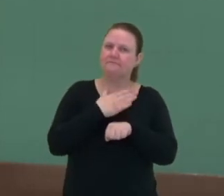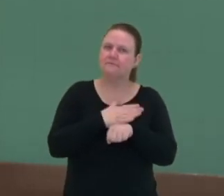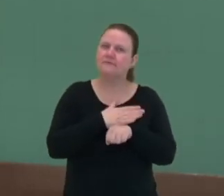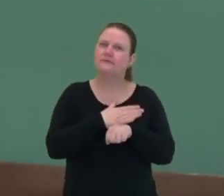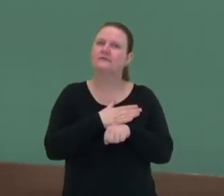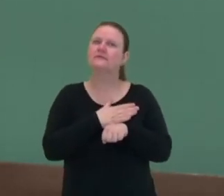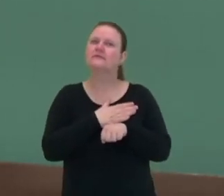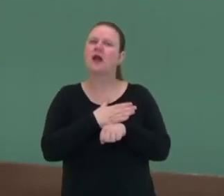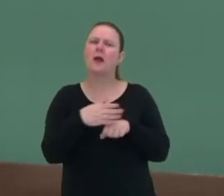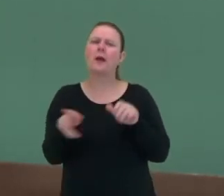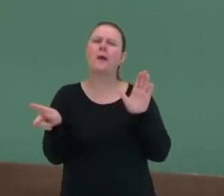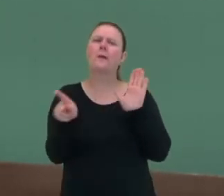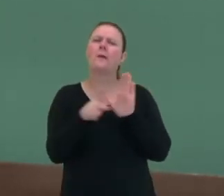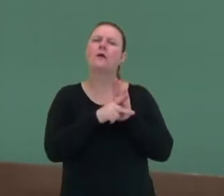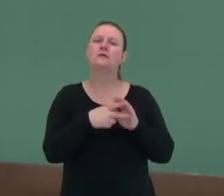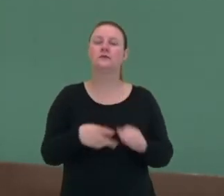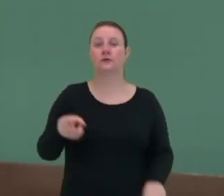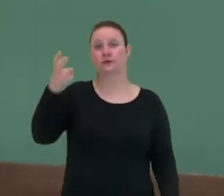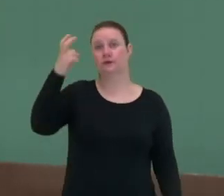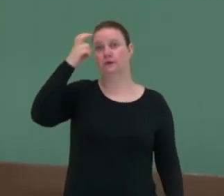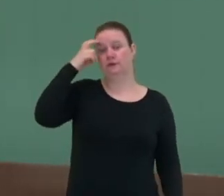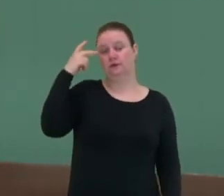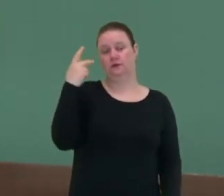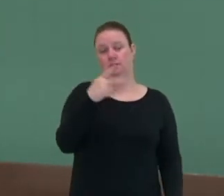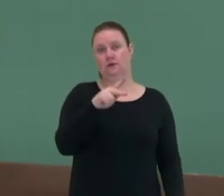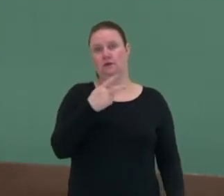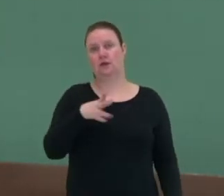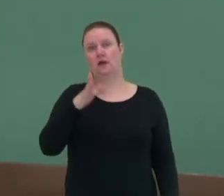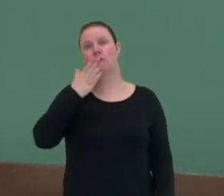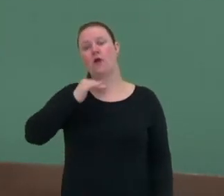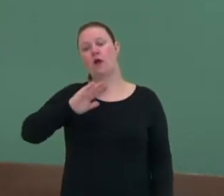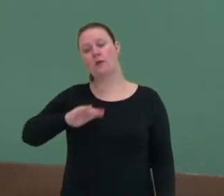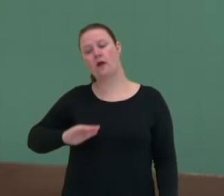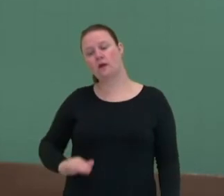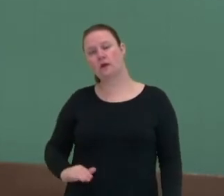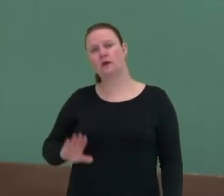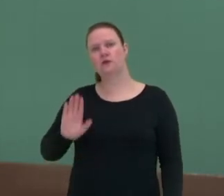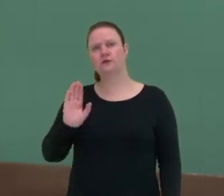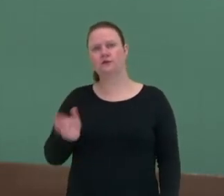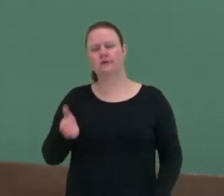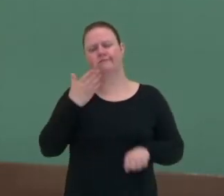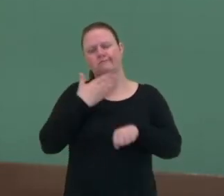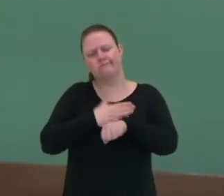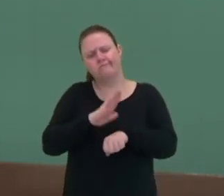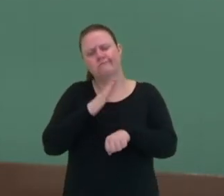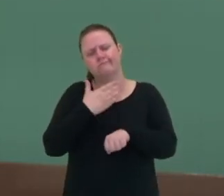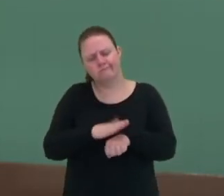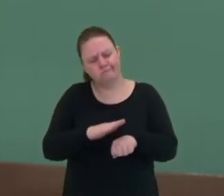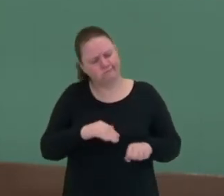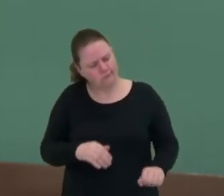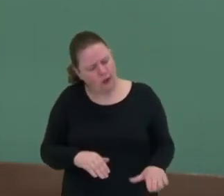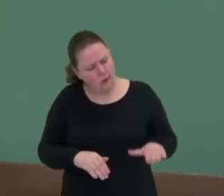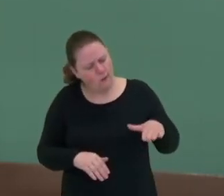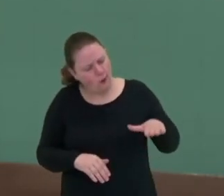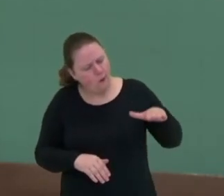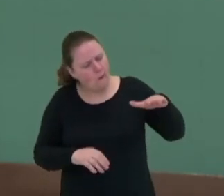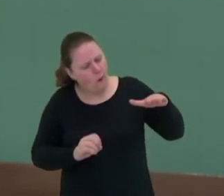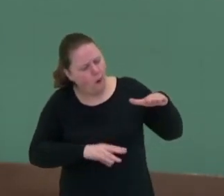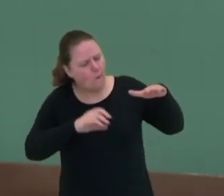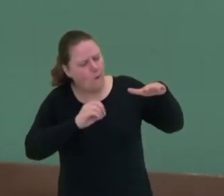própria cultura deles, né? Desde criança eles são treinados, né, com o tiro com